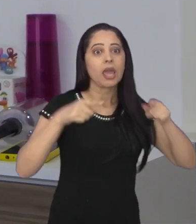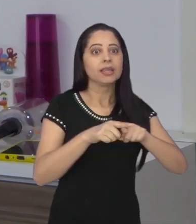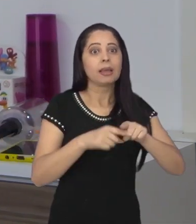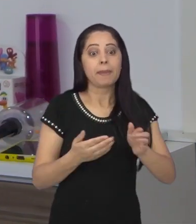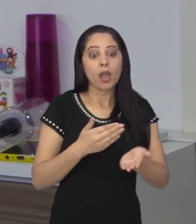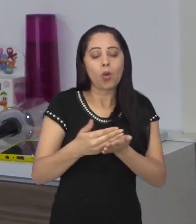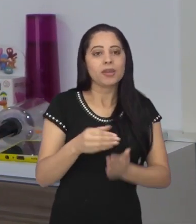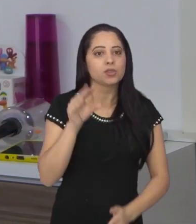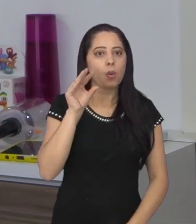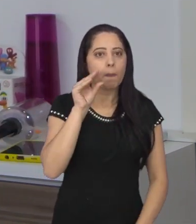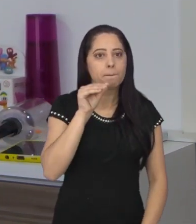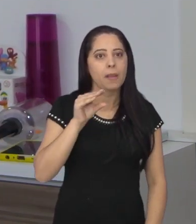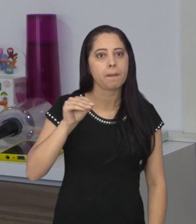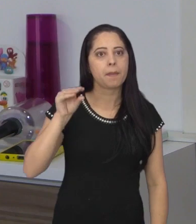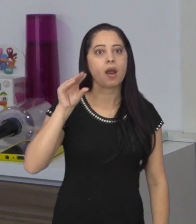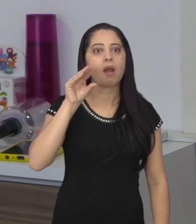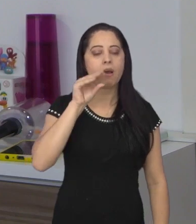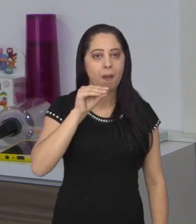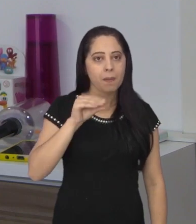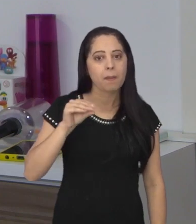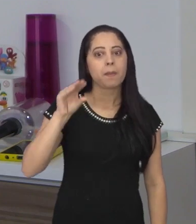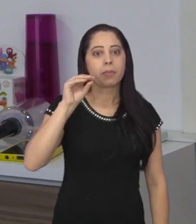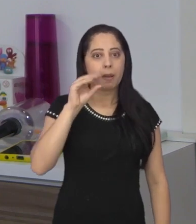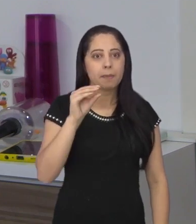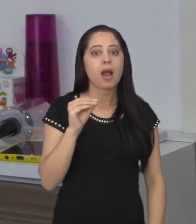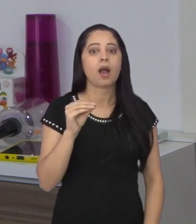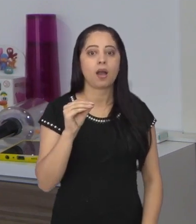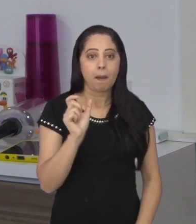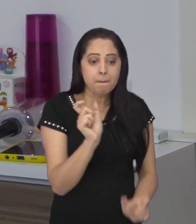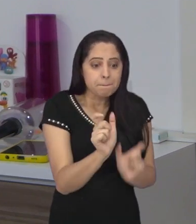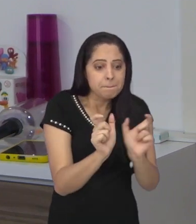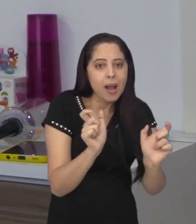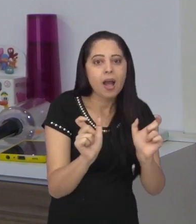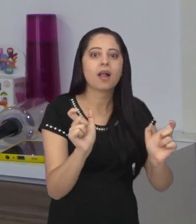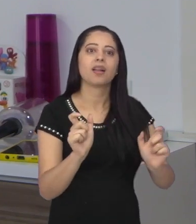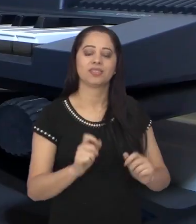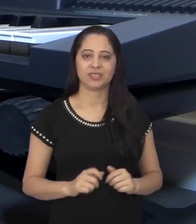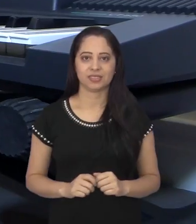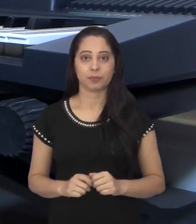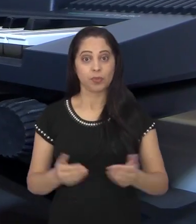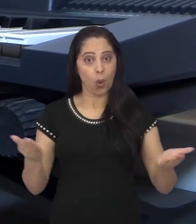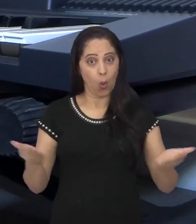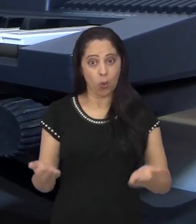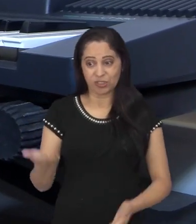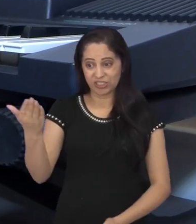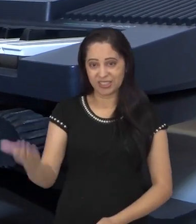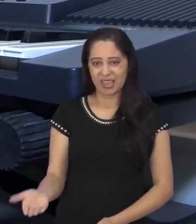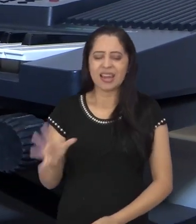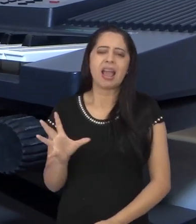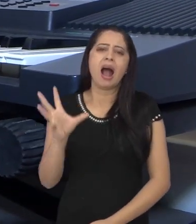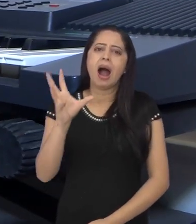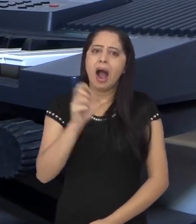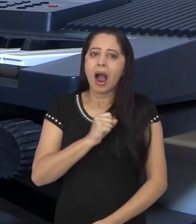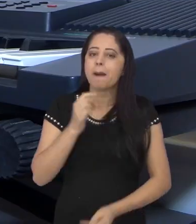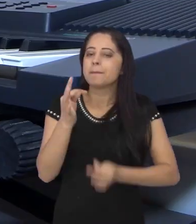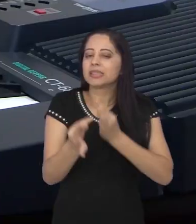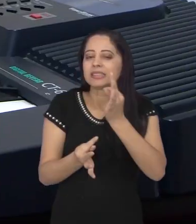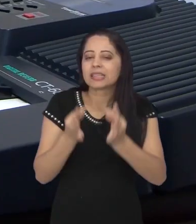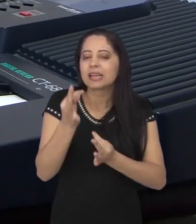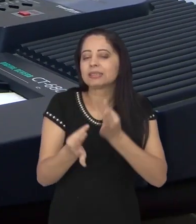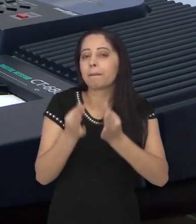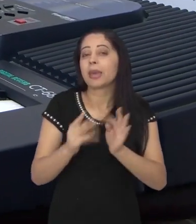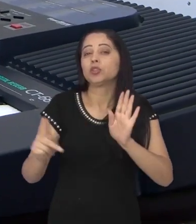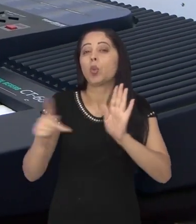balbucios, né? A fala mesmo começou a falar algumas coisinhas através da musicoterapia. Hoje o Joaquim ama as sessões com as técnicas